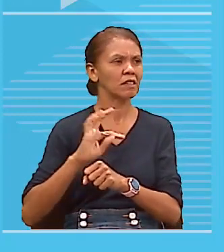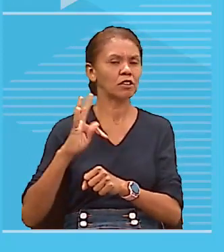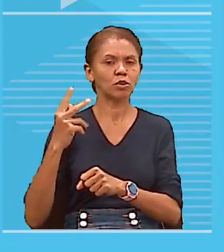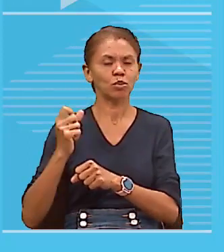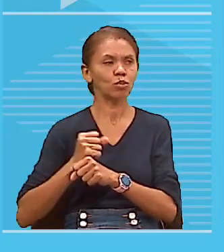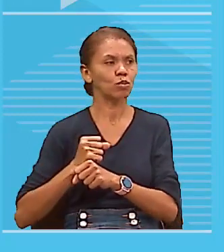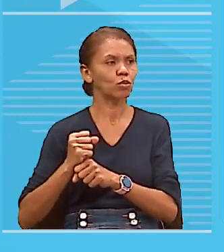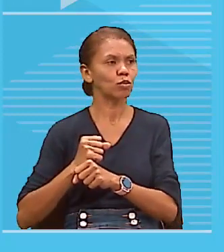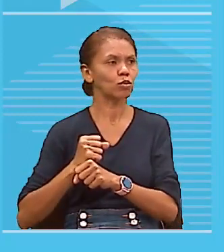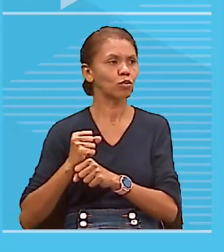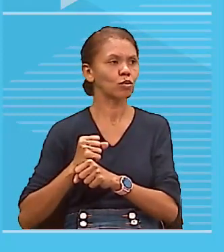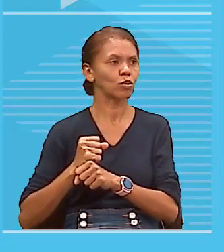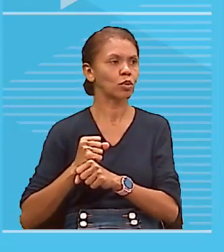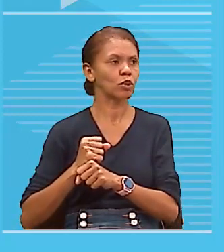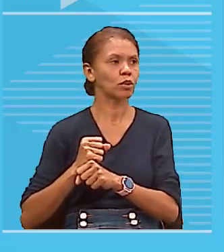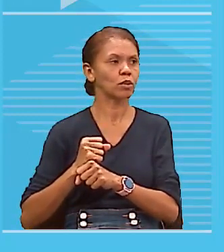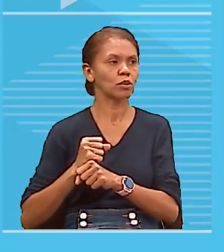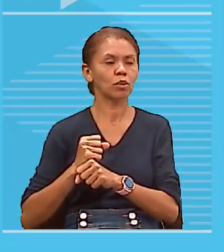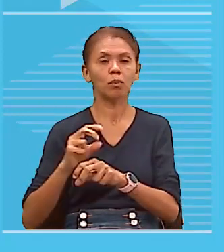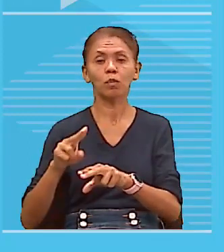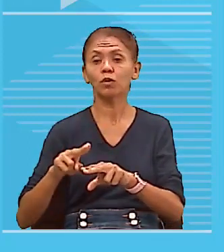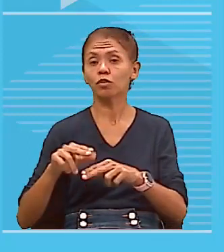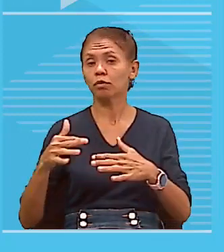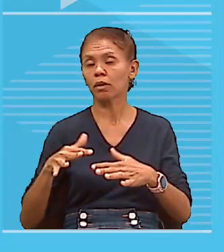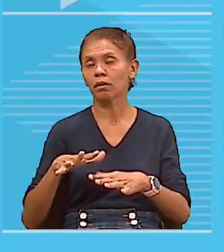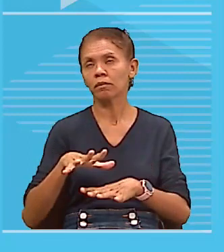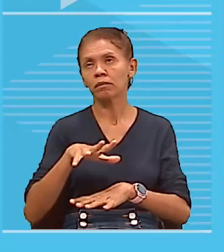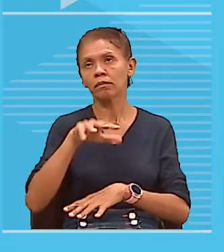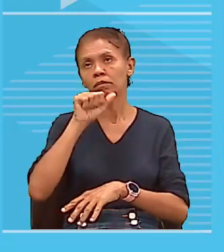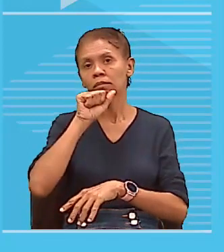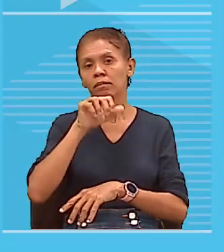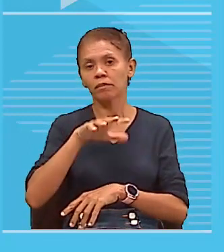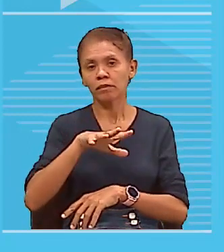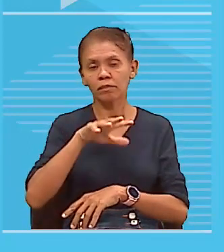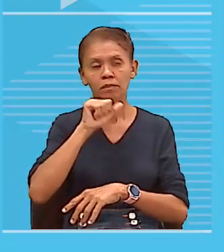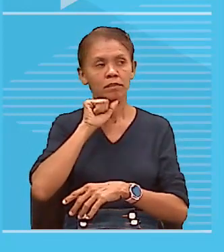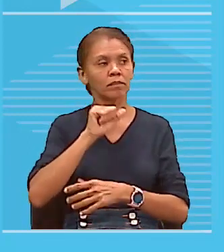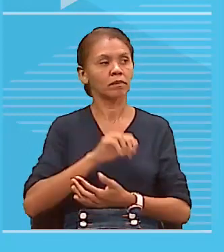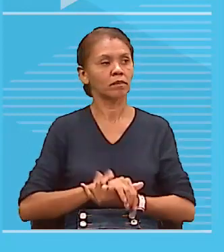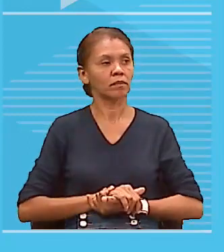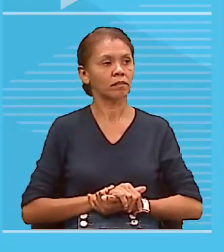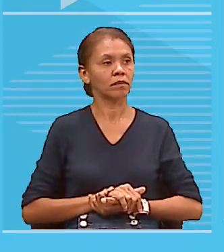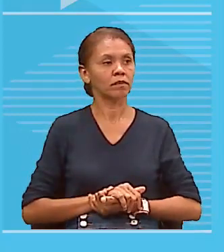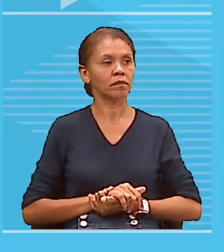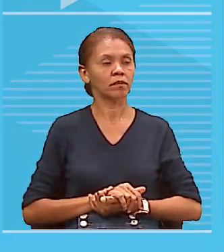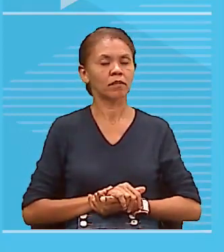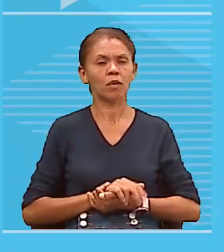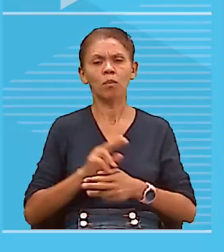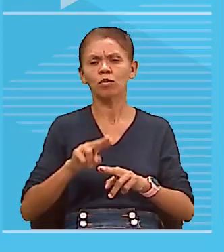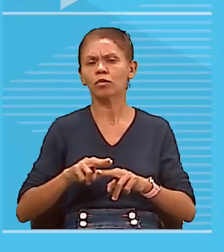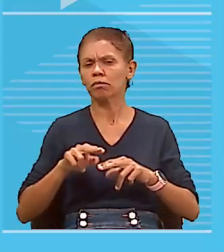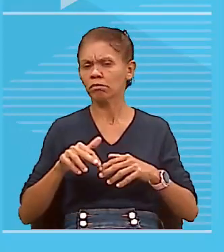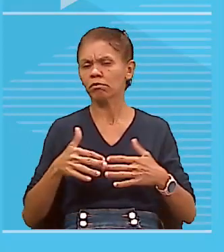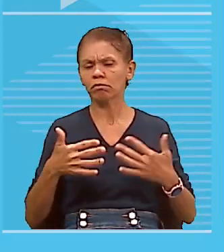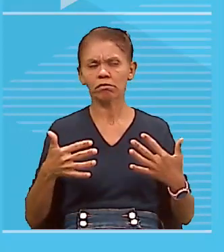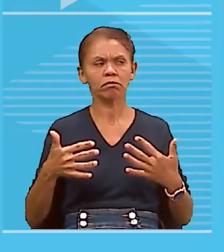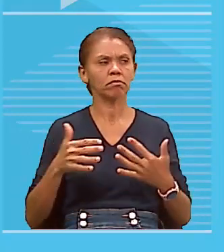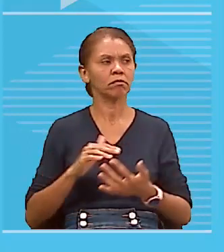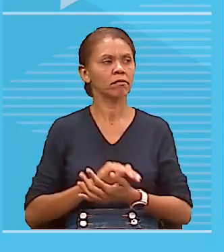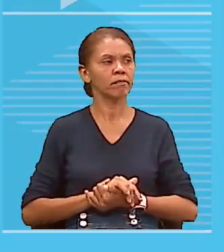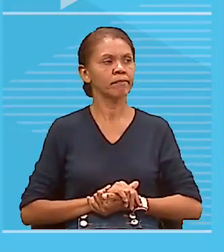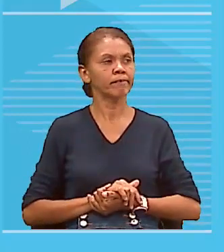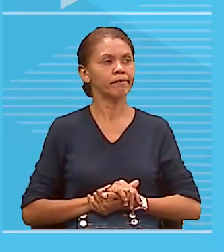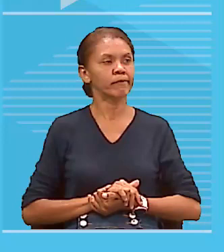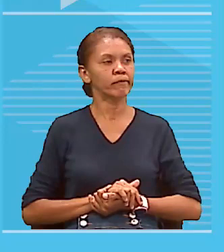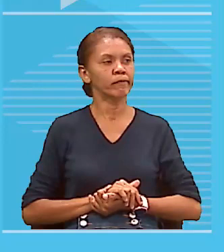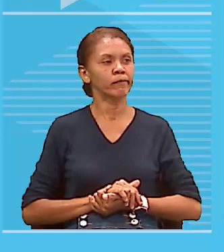ou não respira. Eu prefiro respirar, mesmo que seja assim, né? Então, presta atenção, por que será que isso acontece?